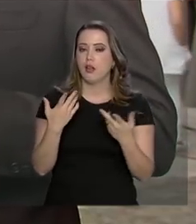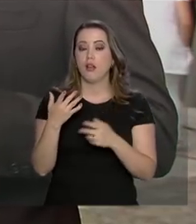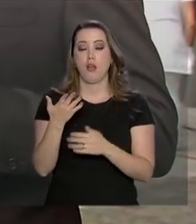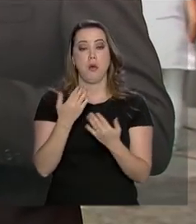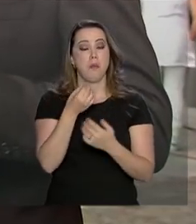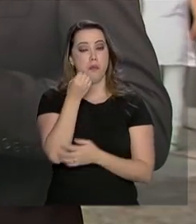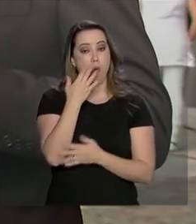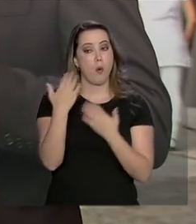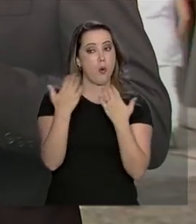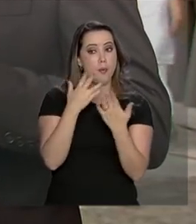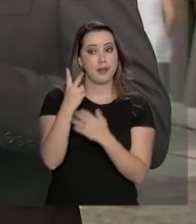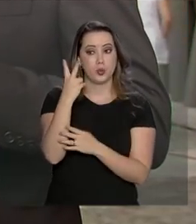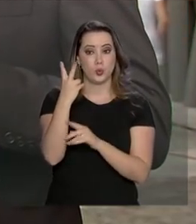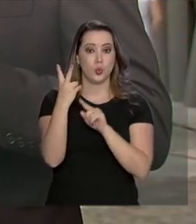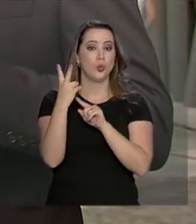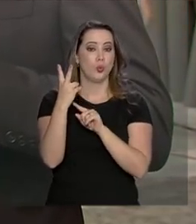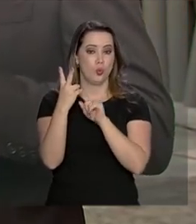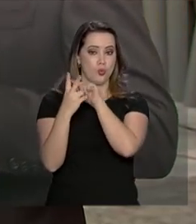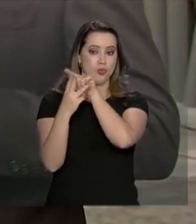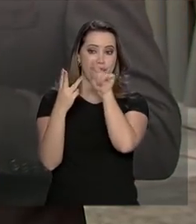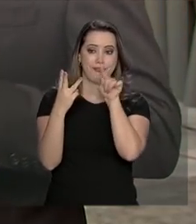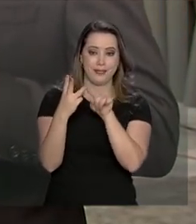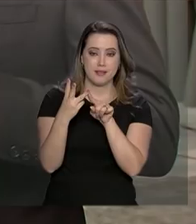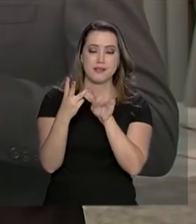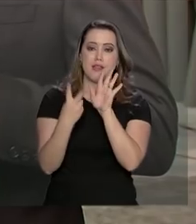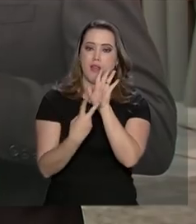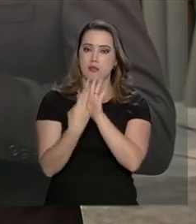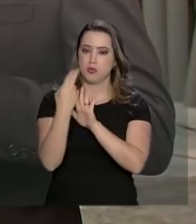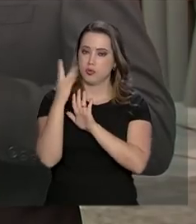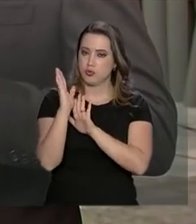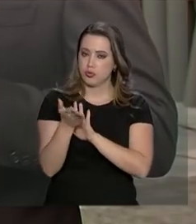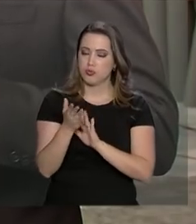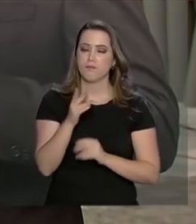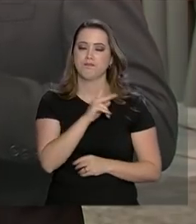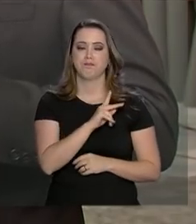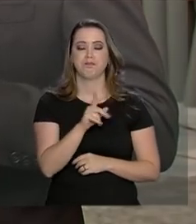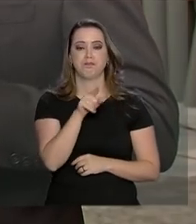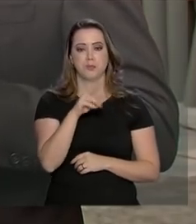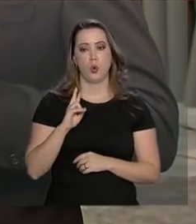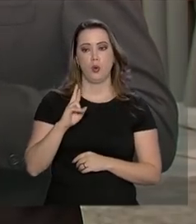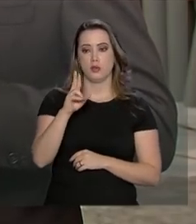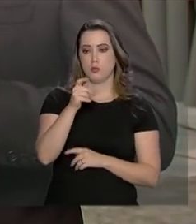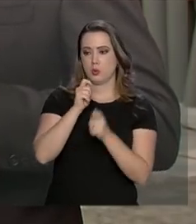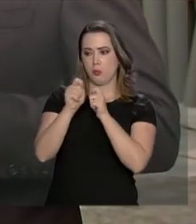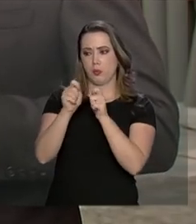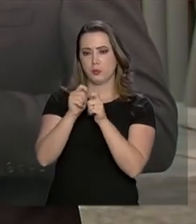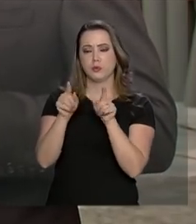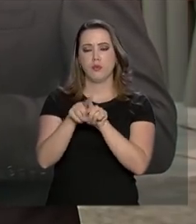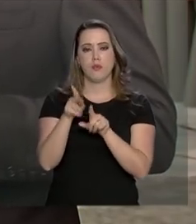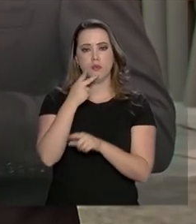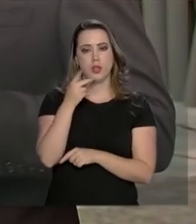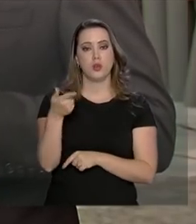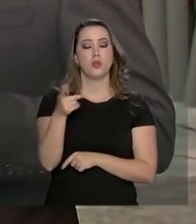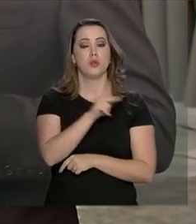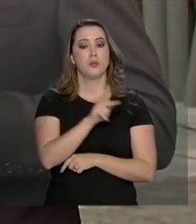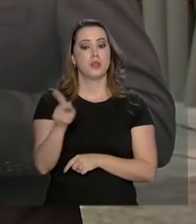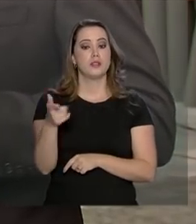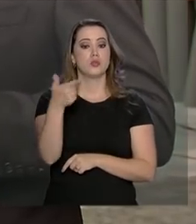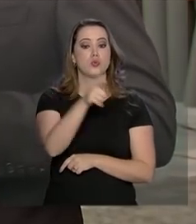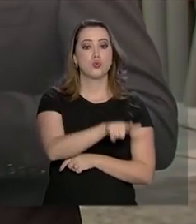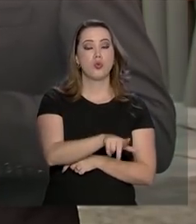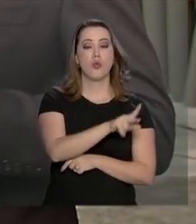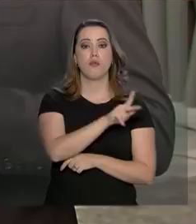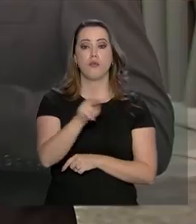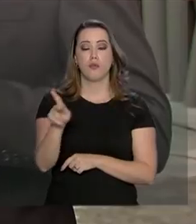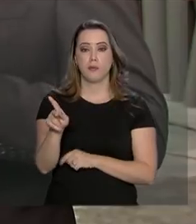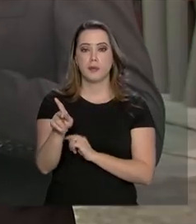duas cirurgias às quais o presidente se submeteu. Segundo Otávio Rego Barros, Jair Bolsonaro reassume a presidência da República